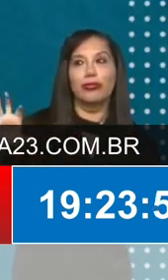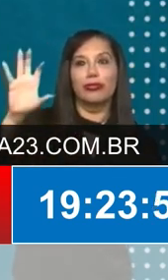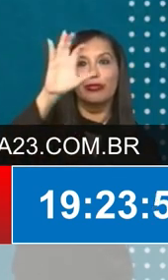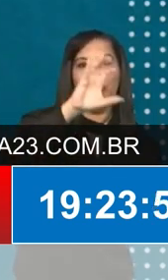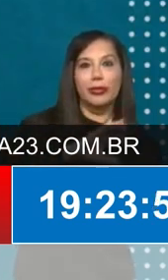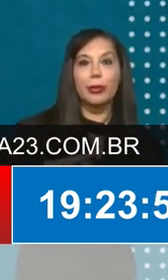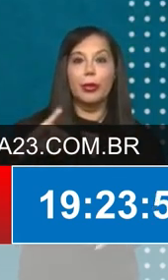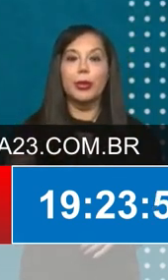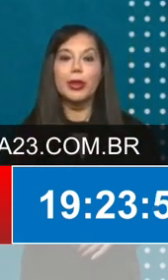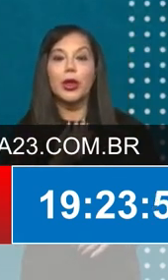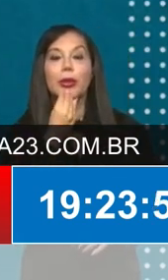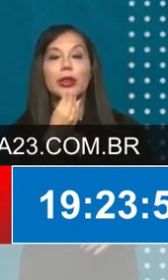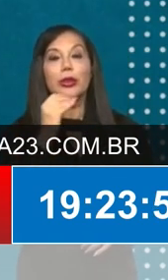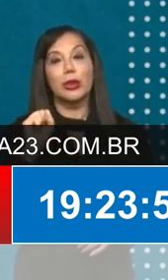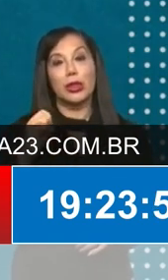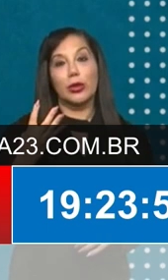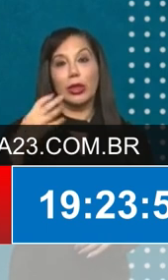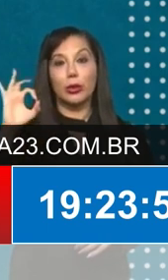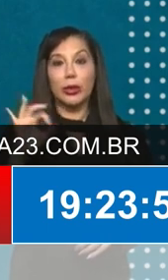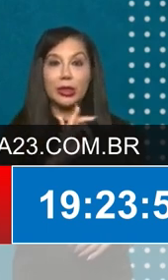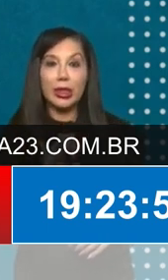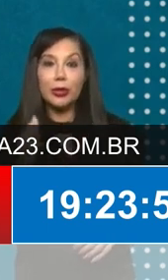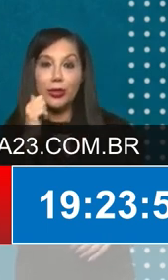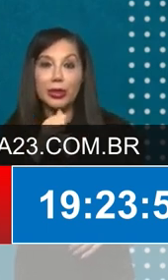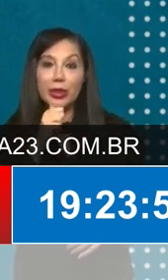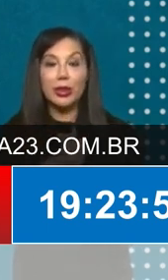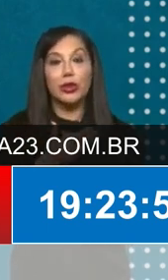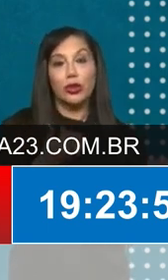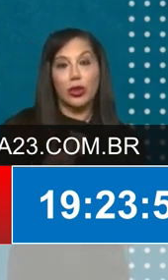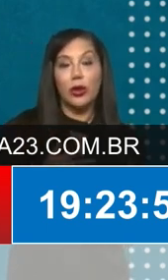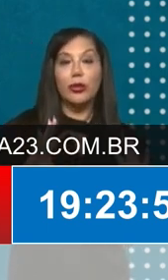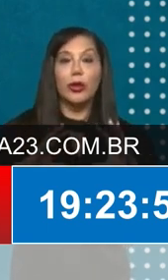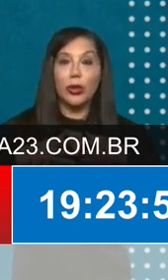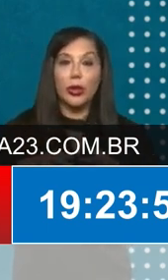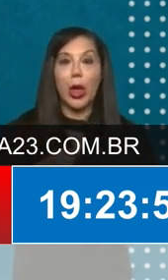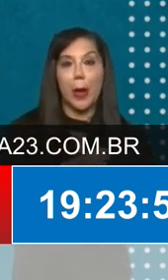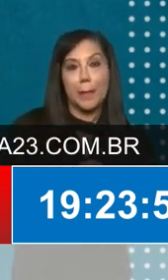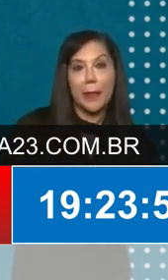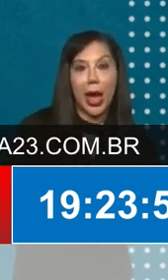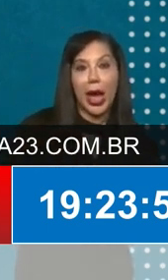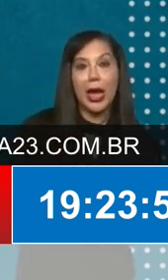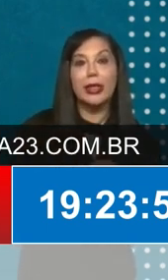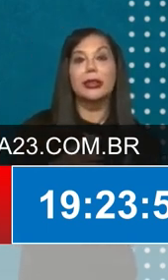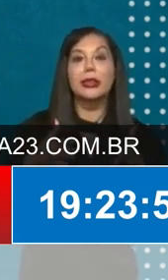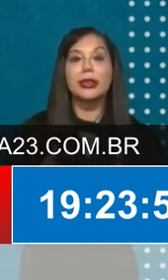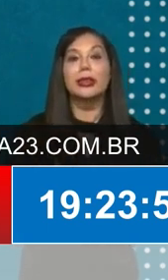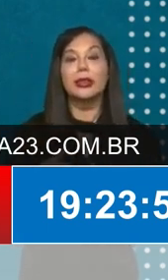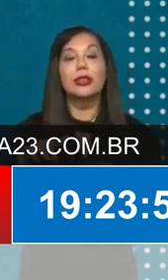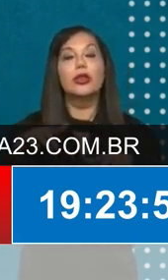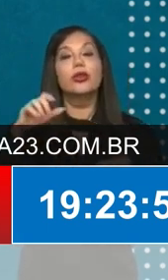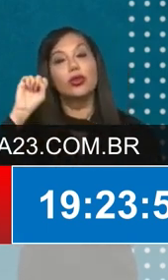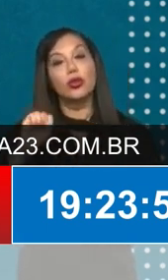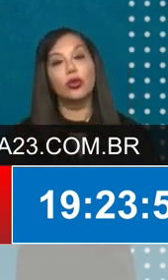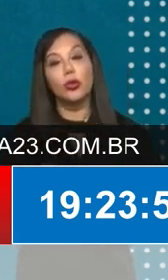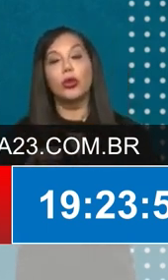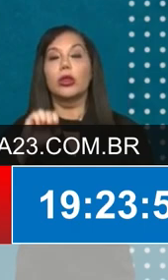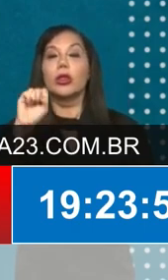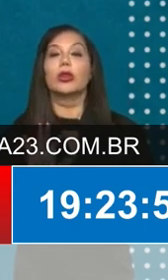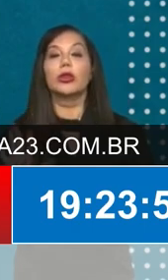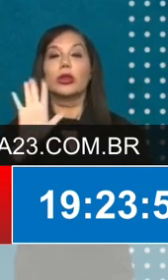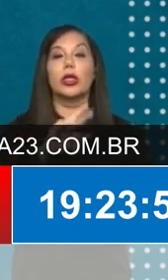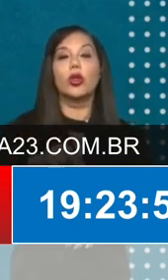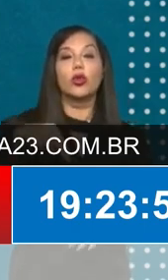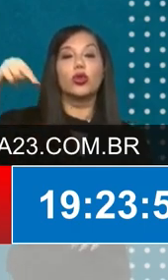a sondagem, 84% das jogadoras que estão nas categorias de base atuam no Sul ou no Sudeste, enquanto no Norte,